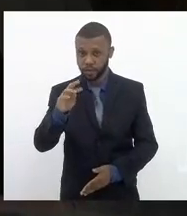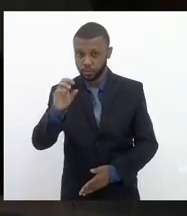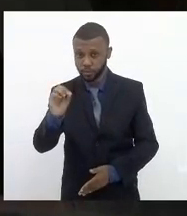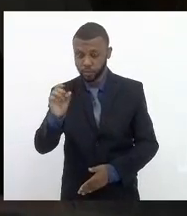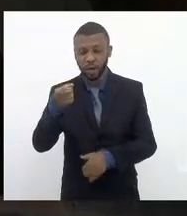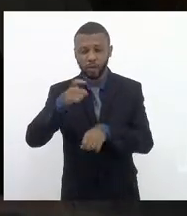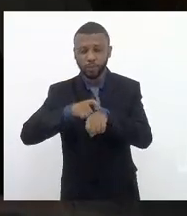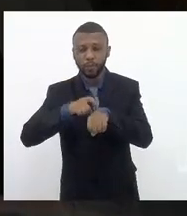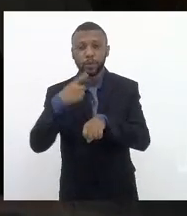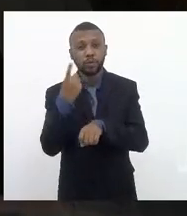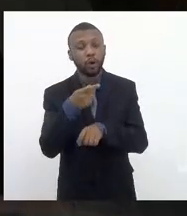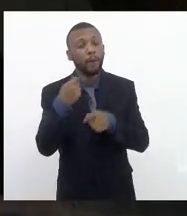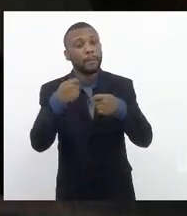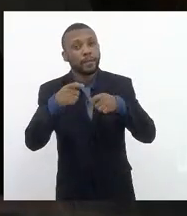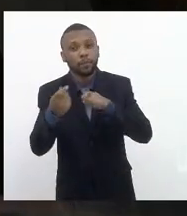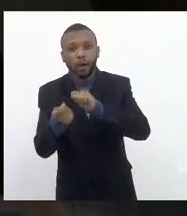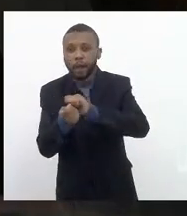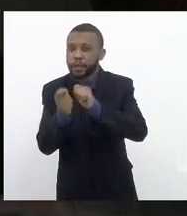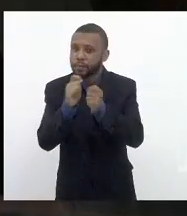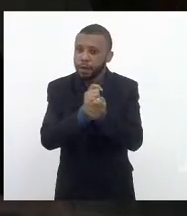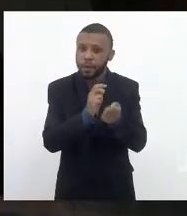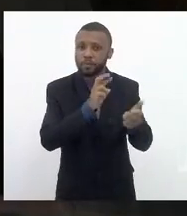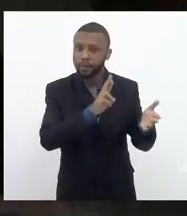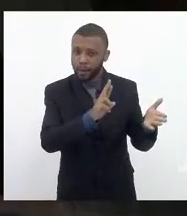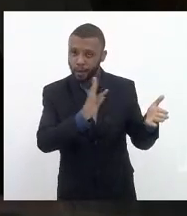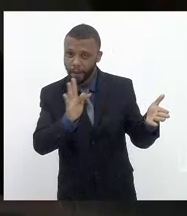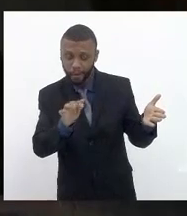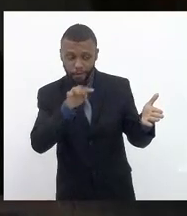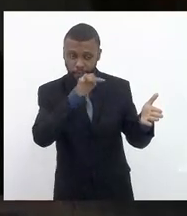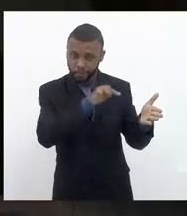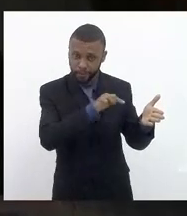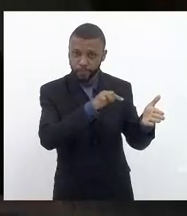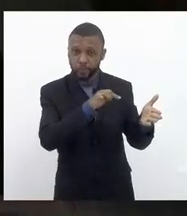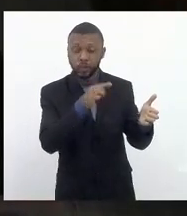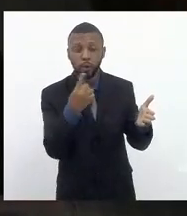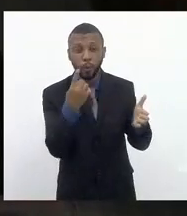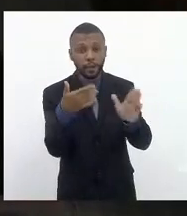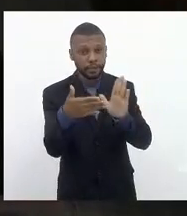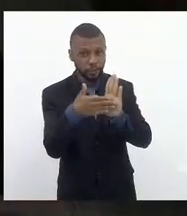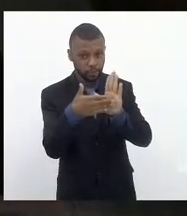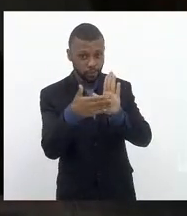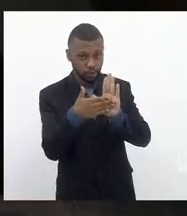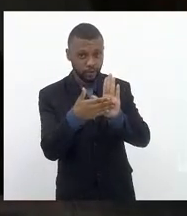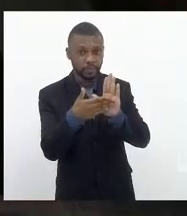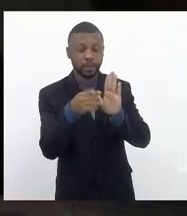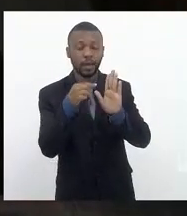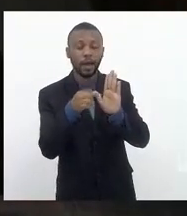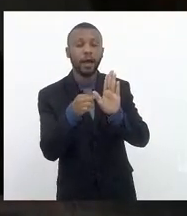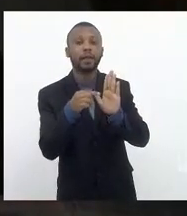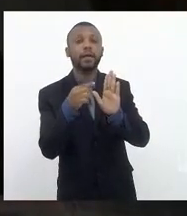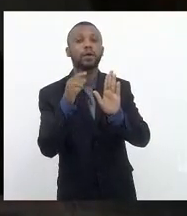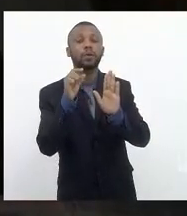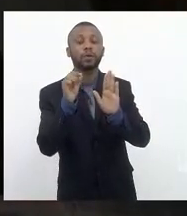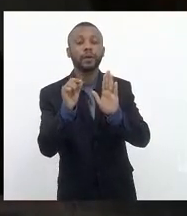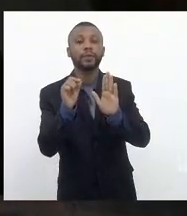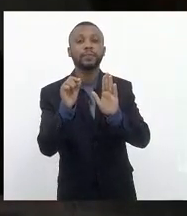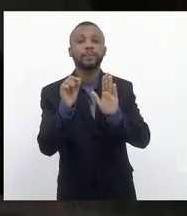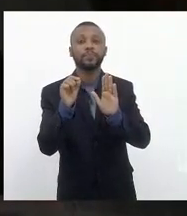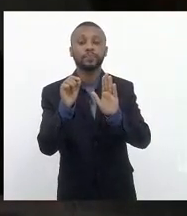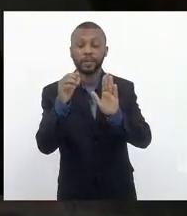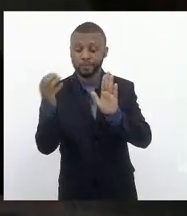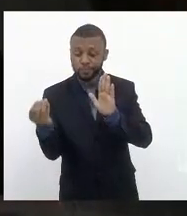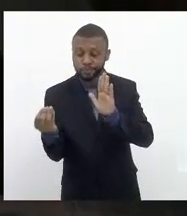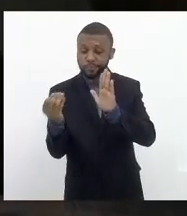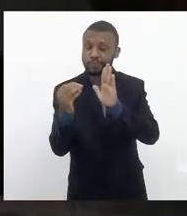E aí falo com muita tranquilidade uma das medidas eram era a condicionante de colocar a